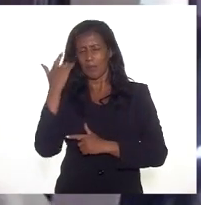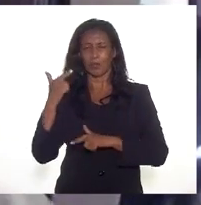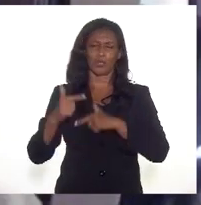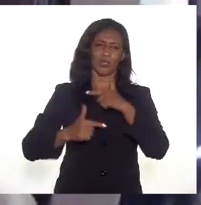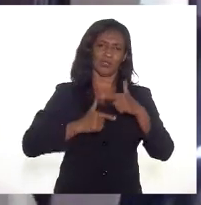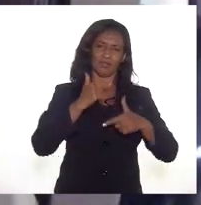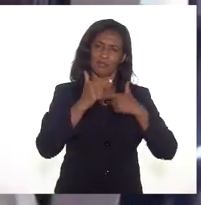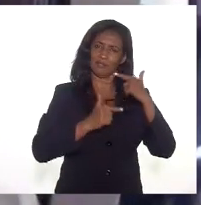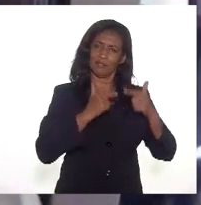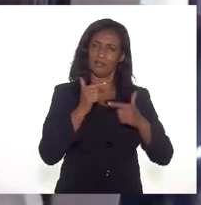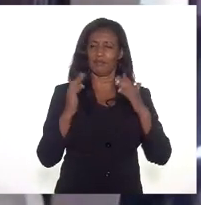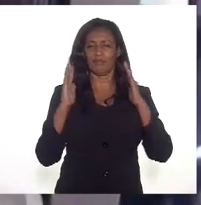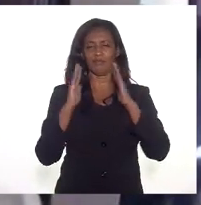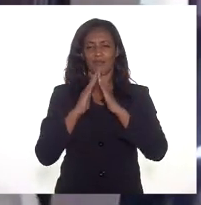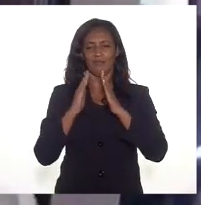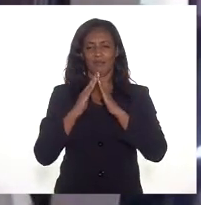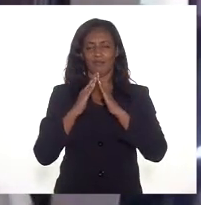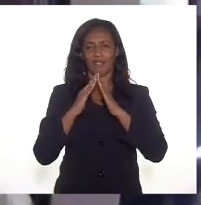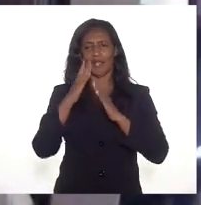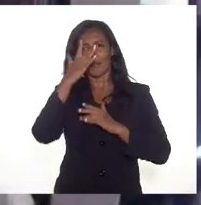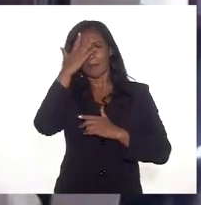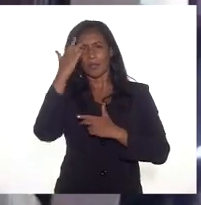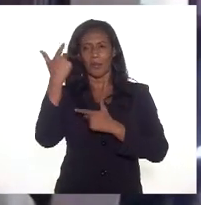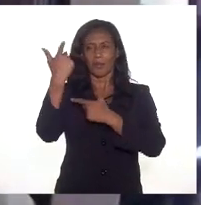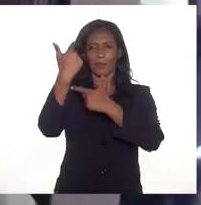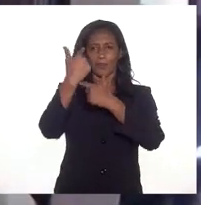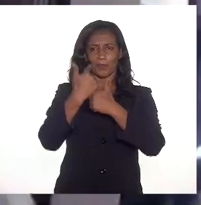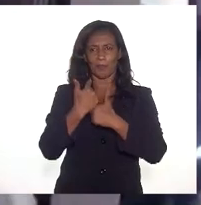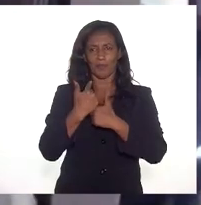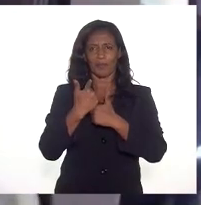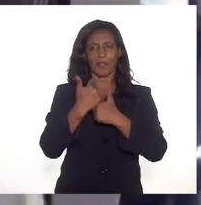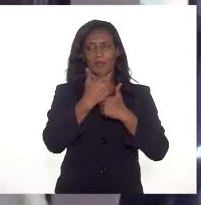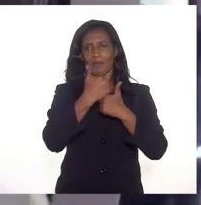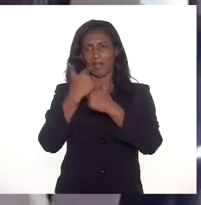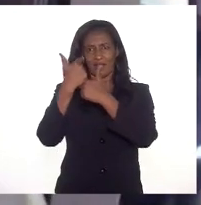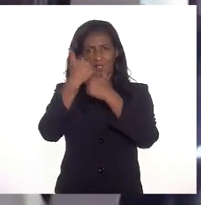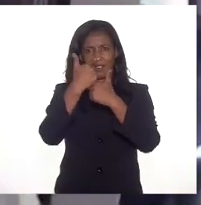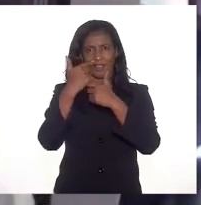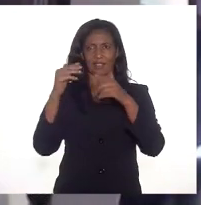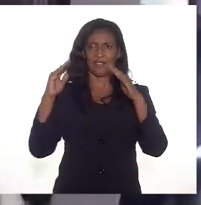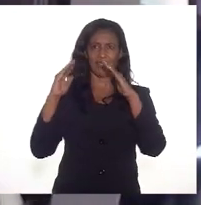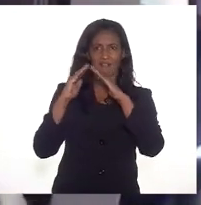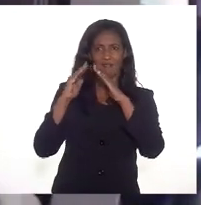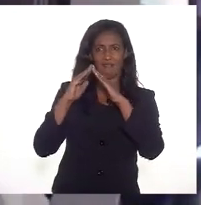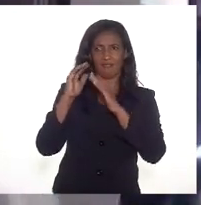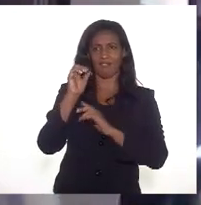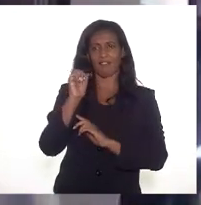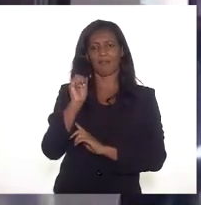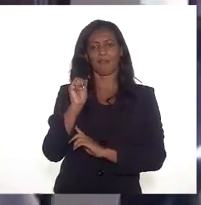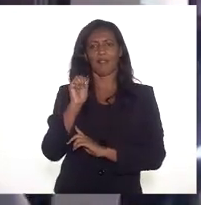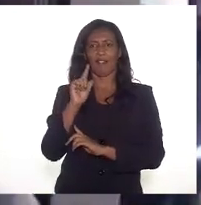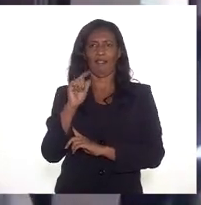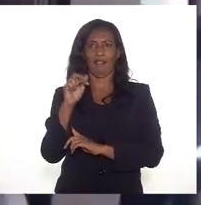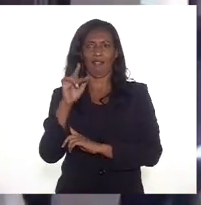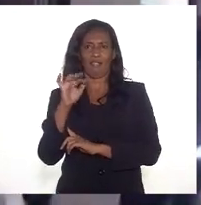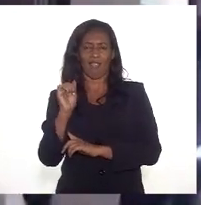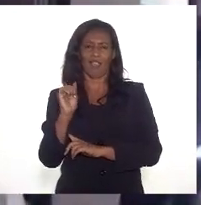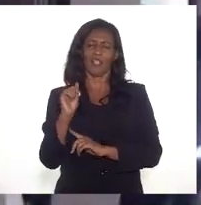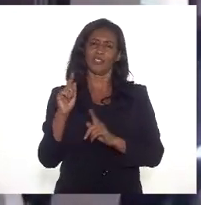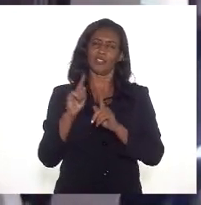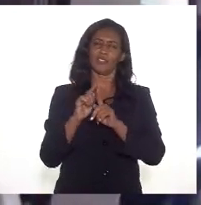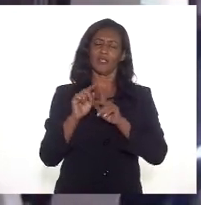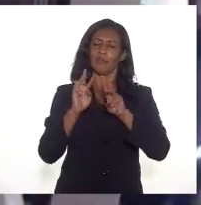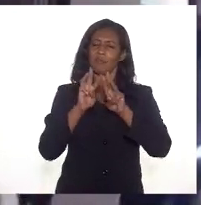casa, aqueles que nos assistem pela TV Alege, aqueles que nos acompanham pelas redes sociais. Eu